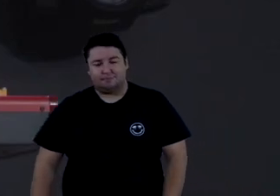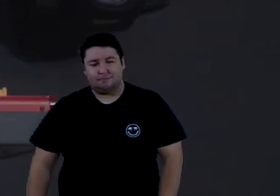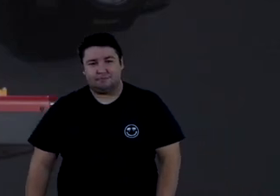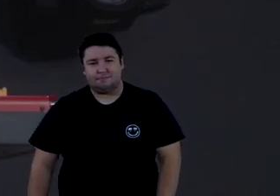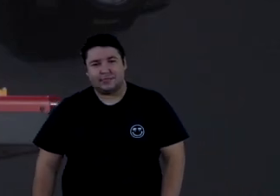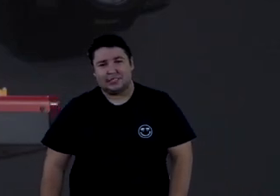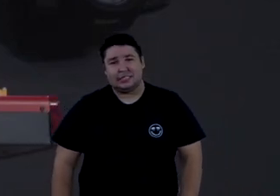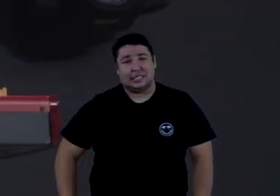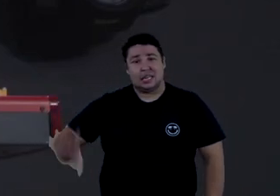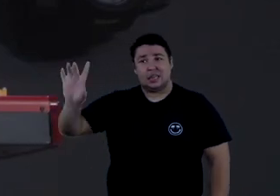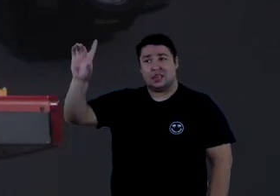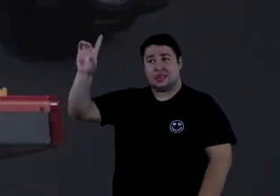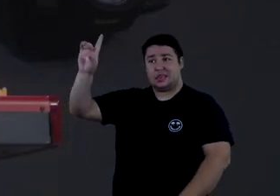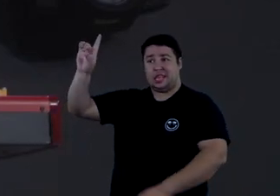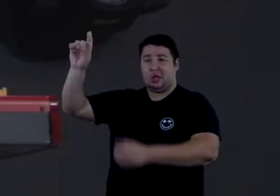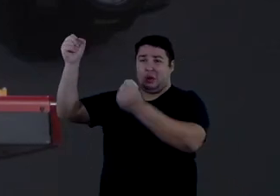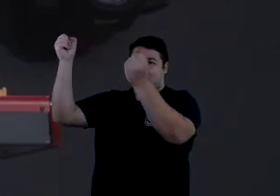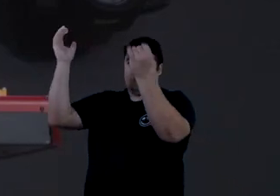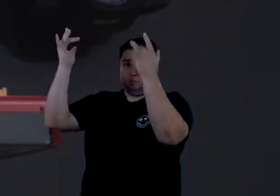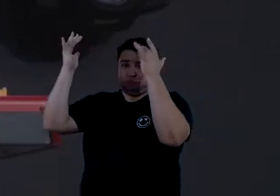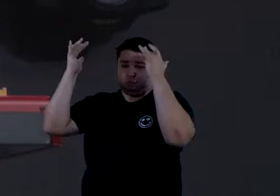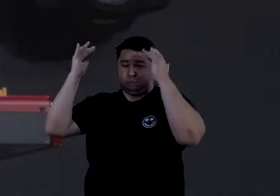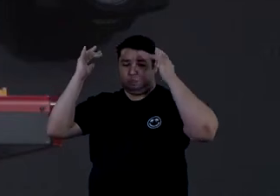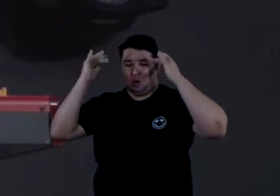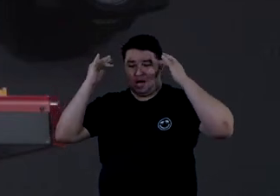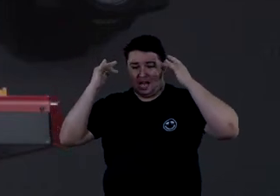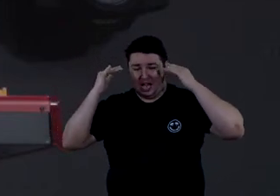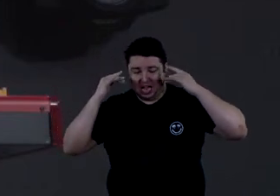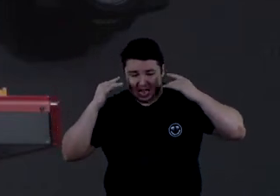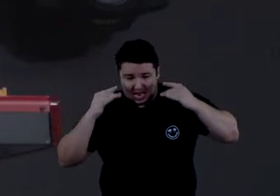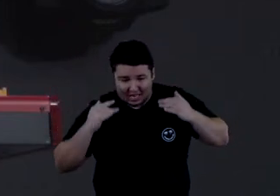a tua graça me basta.